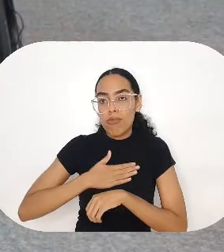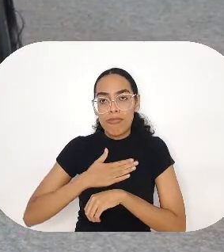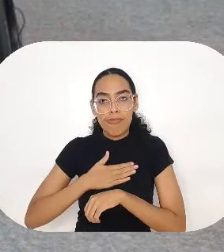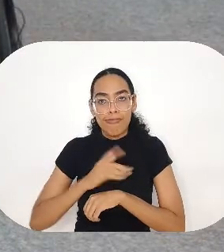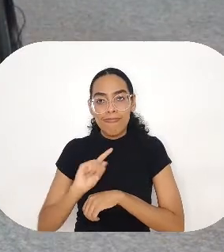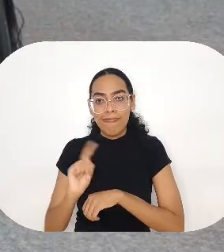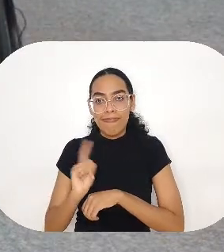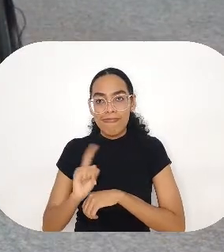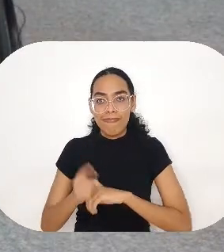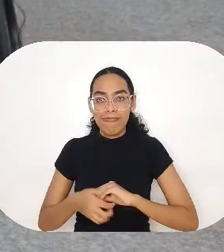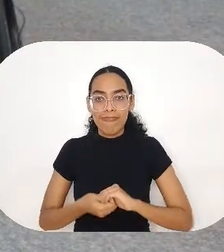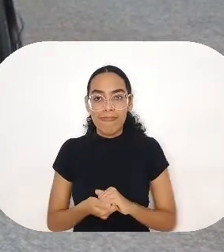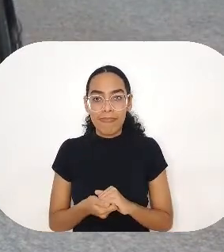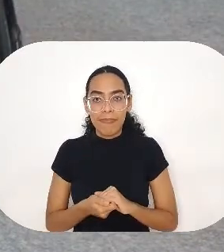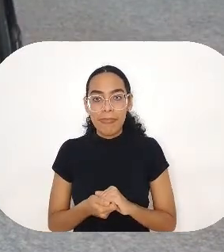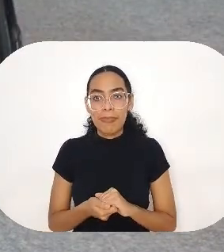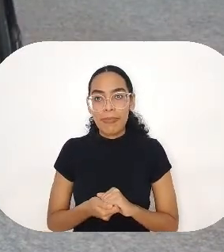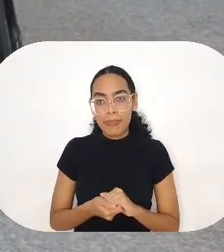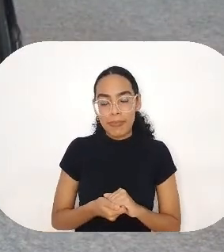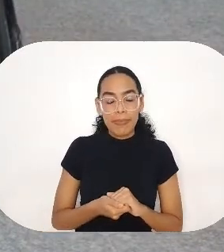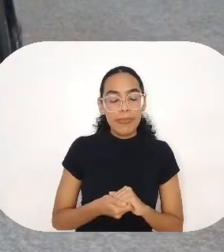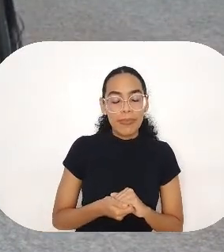sei.